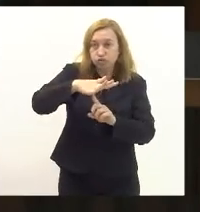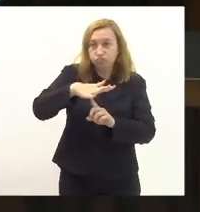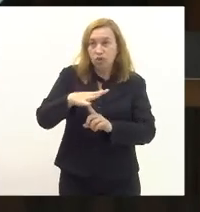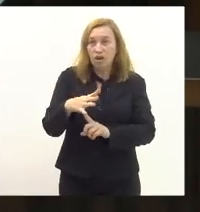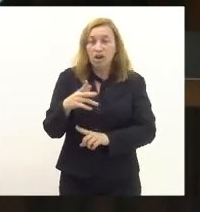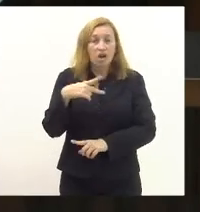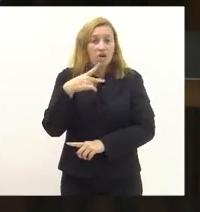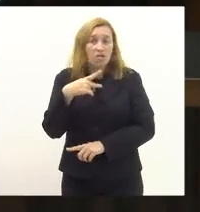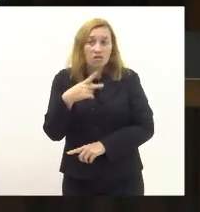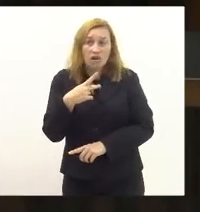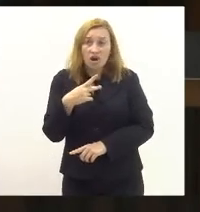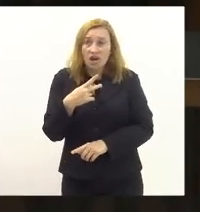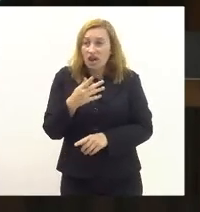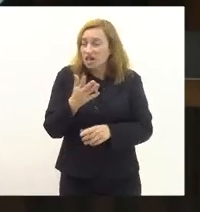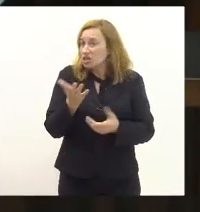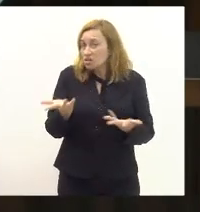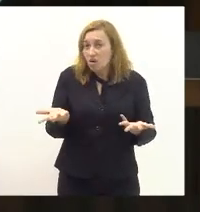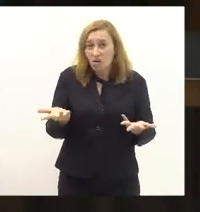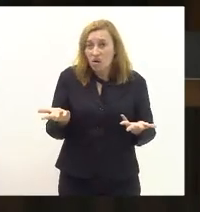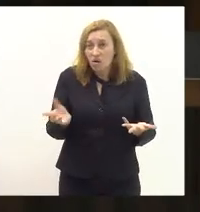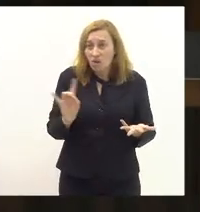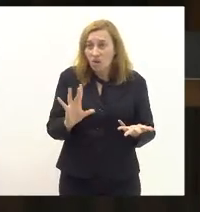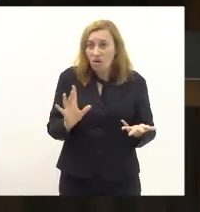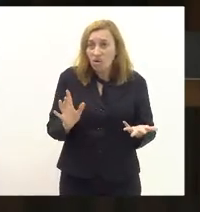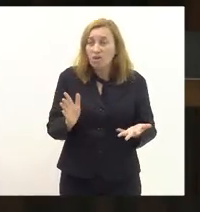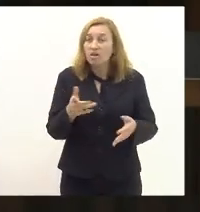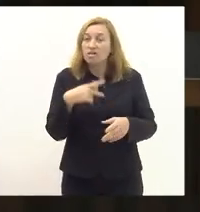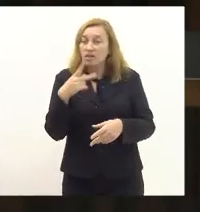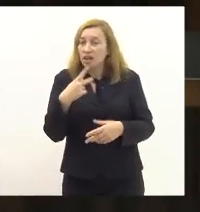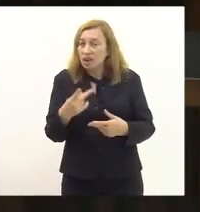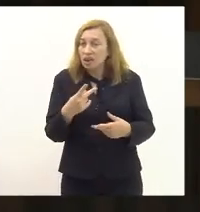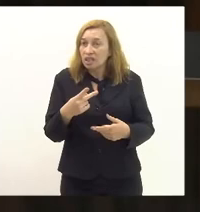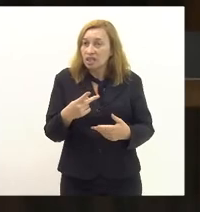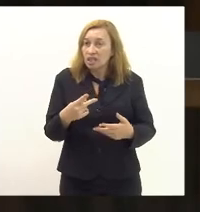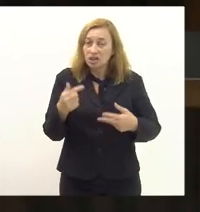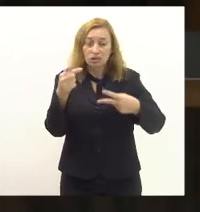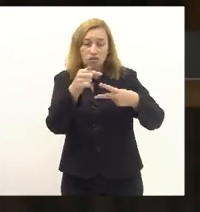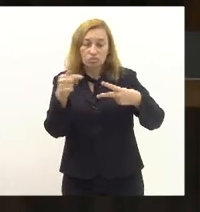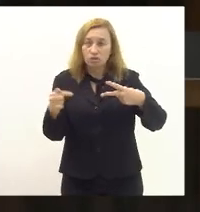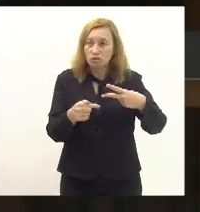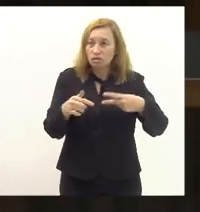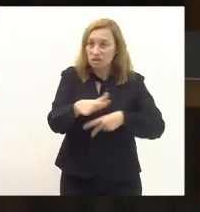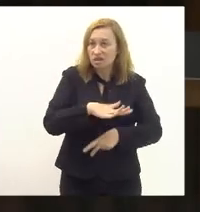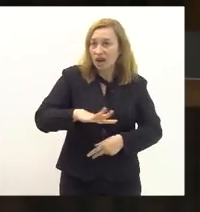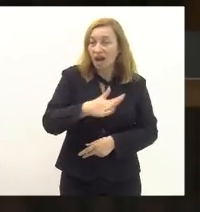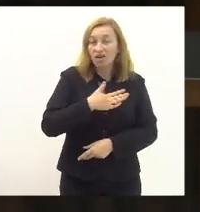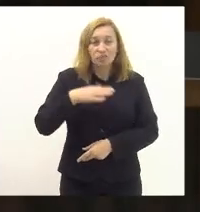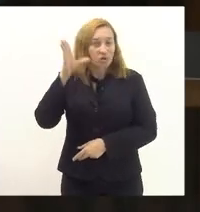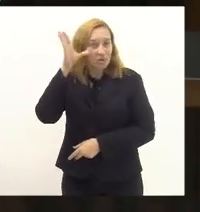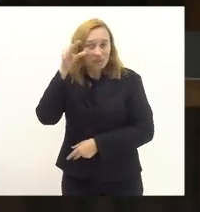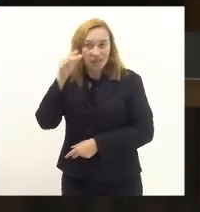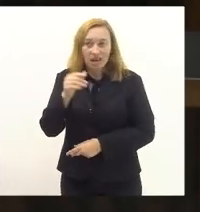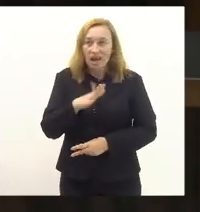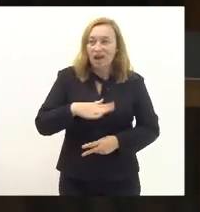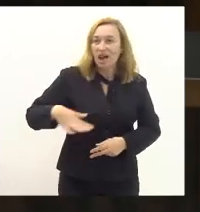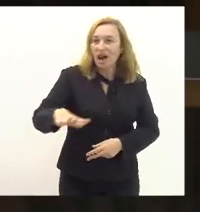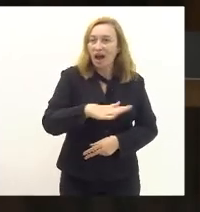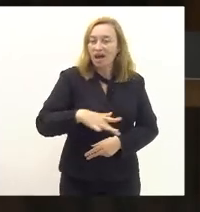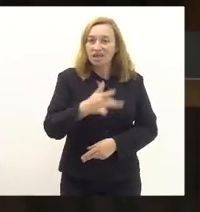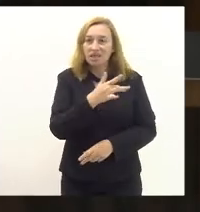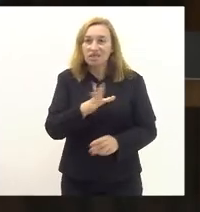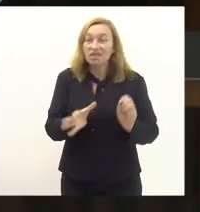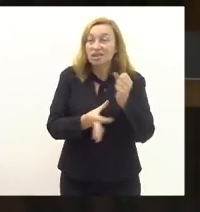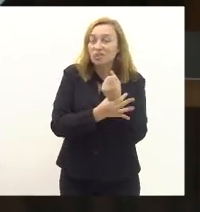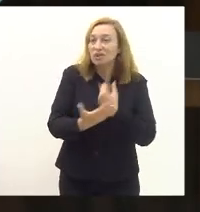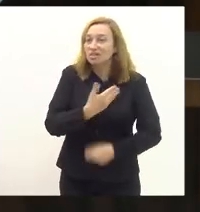um exercício. E fiz um exercício pautando duas áreas do meu interesse: a área da segurança